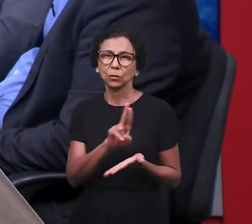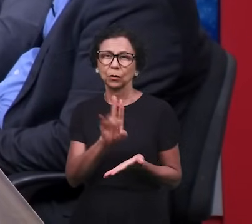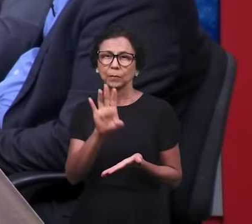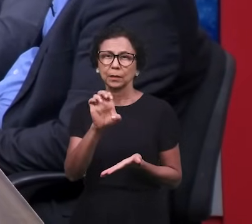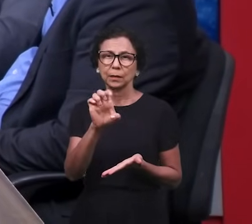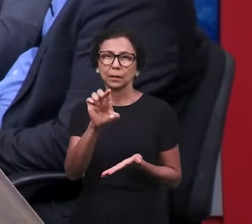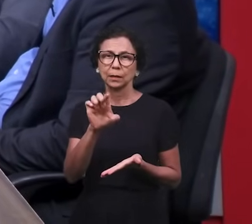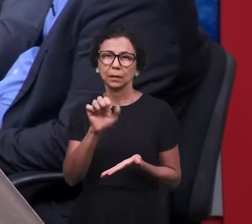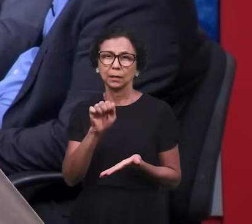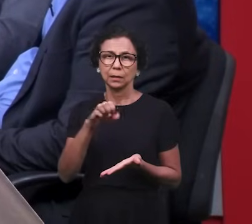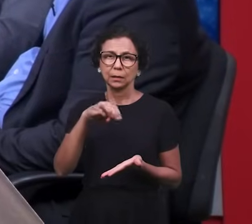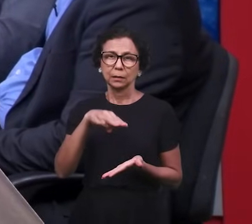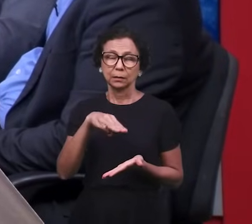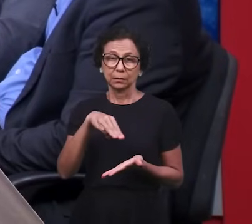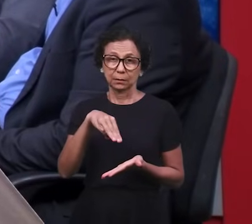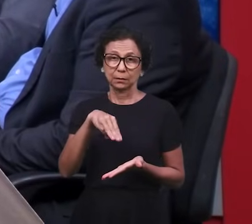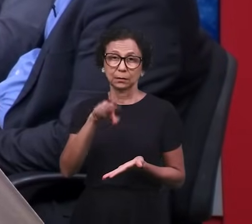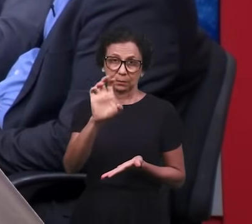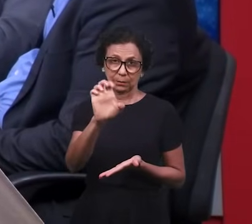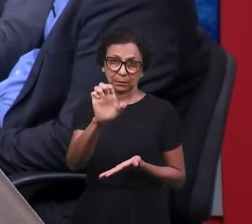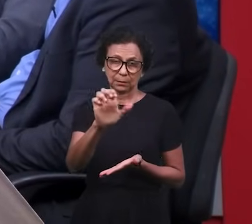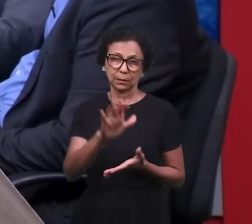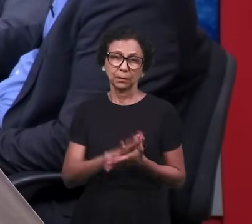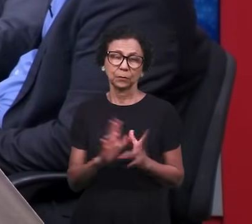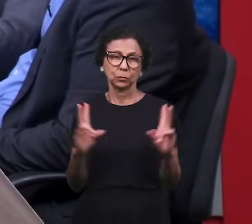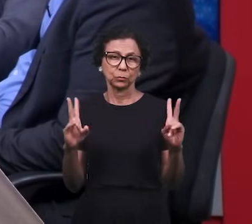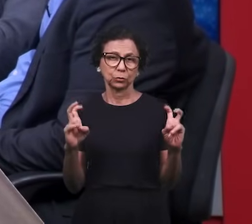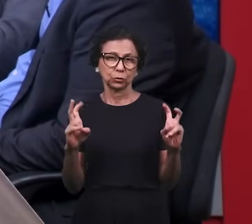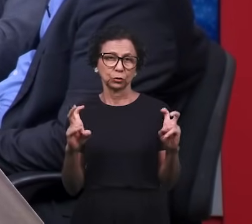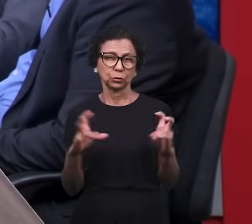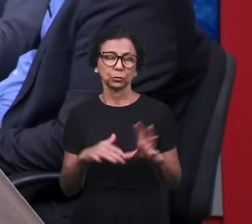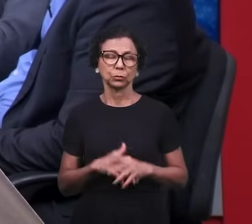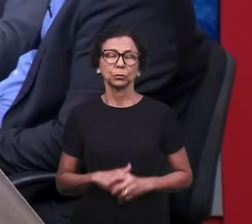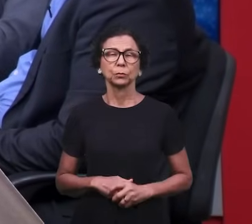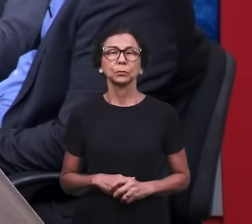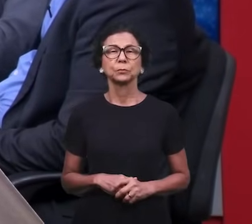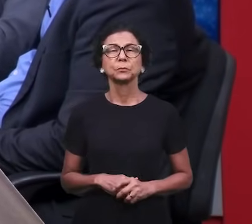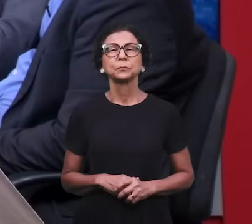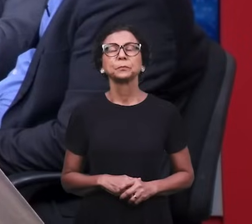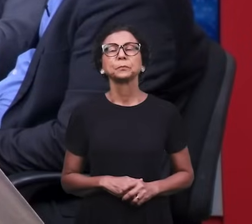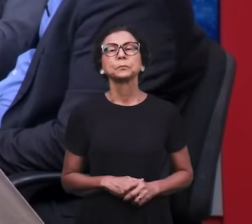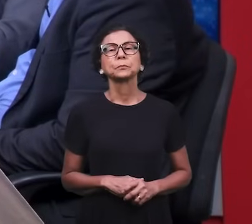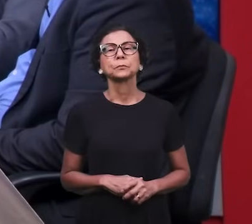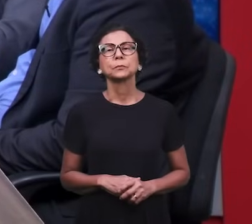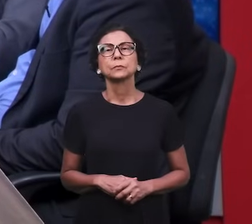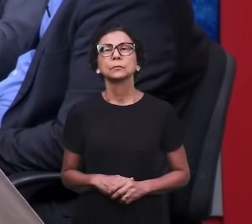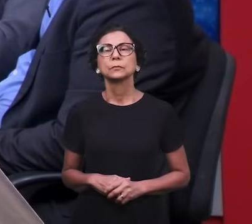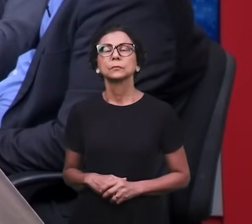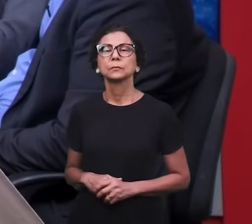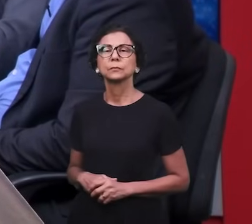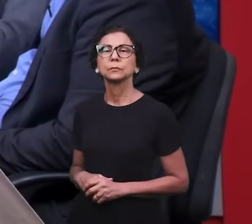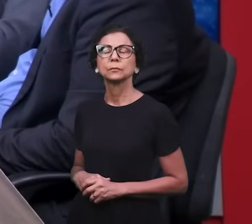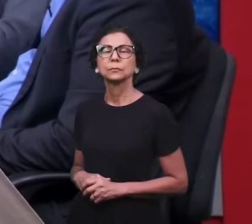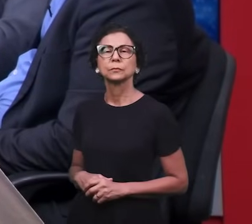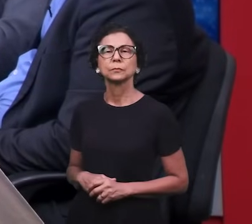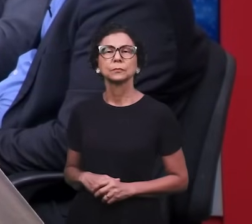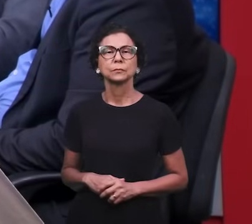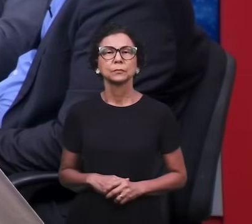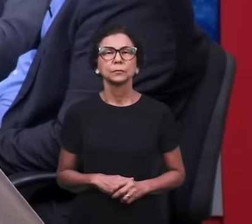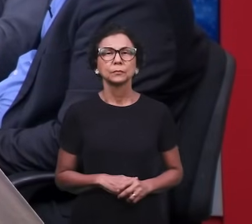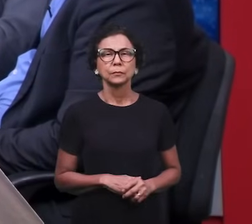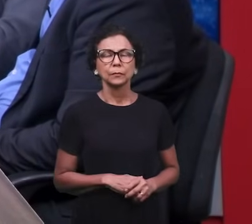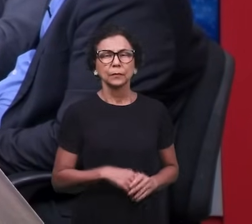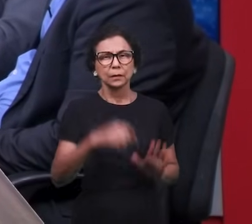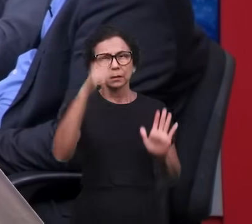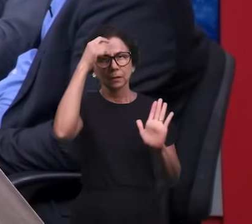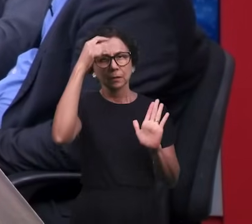que o título da reportagem do artigo é o seguinte: o que você deveria